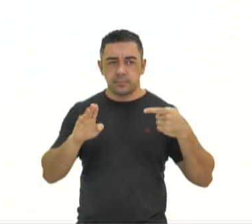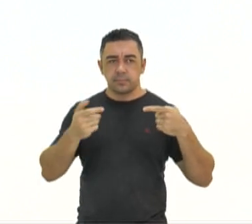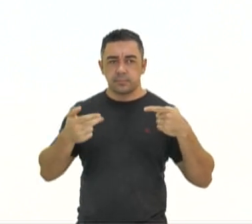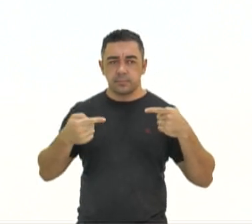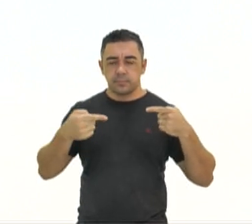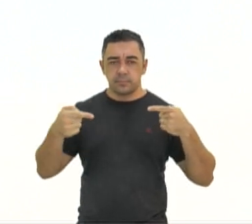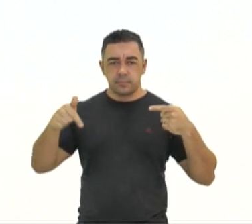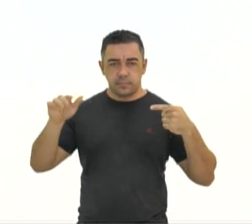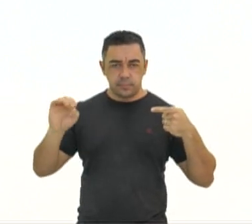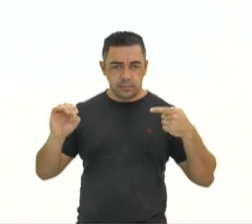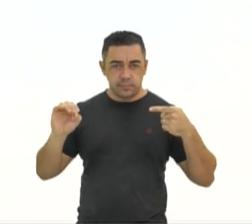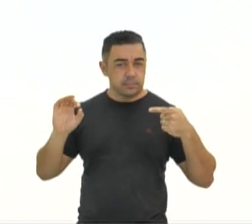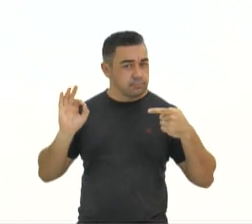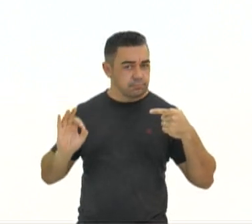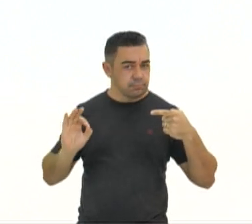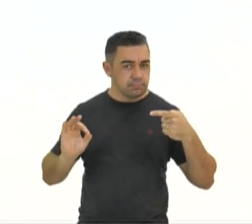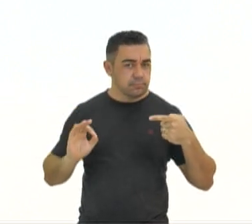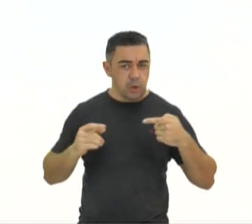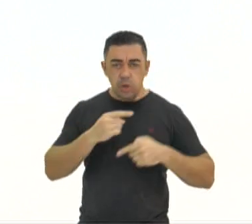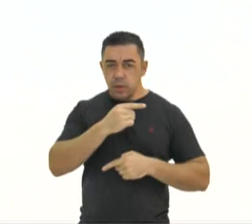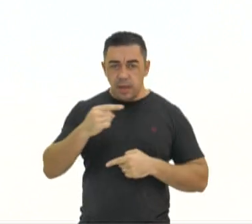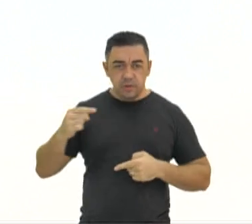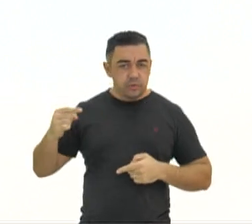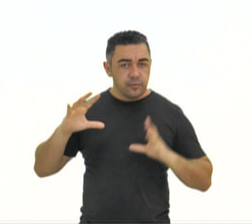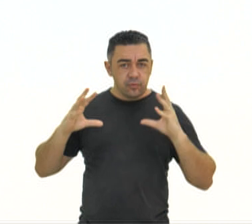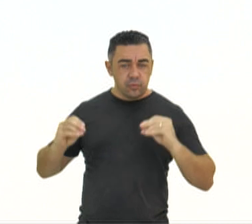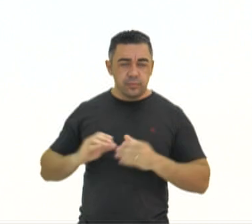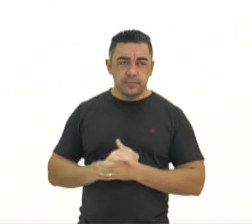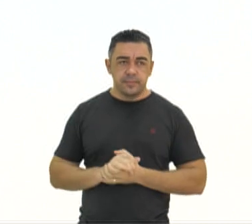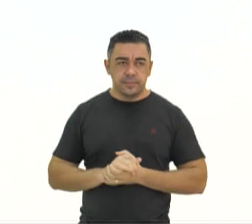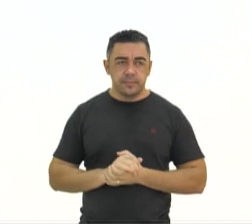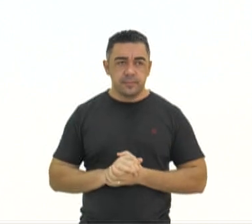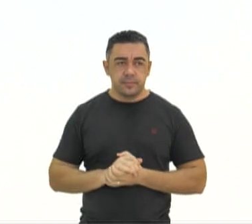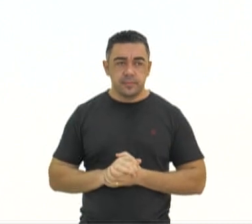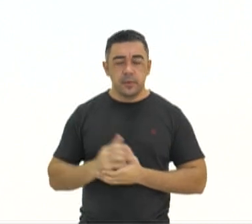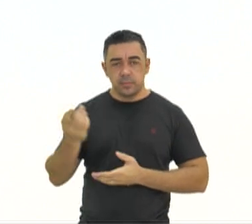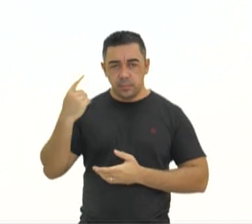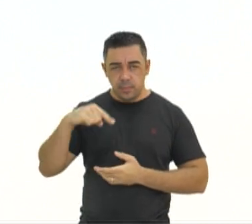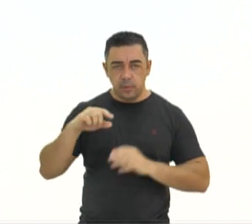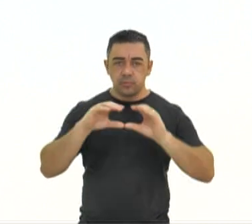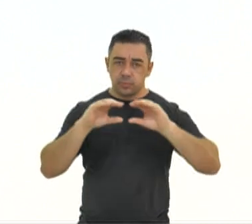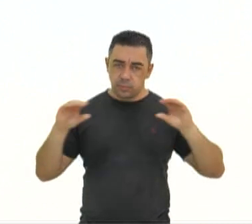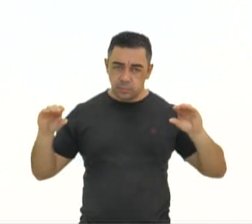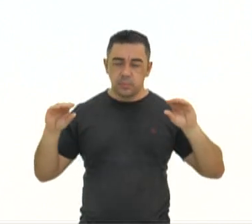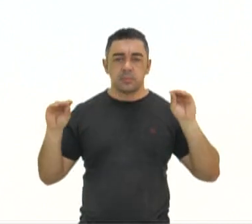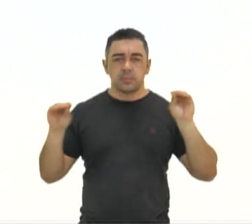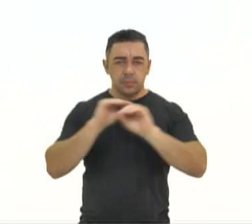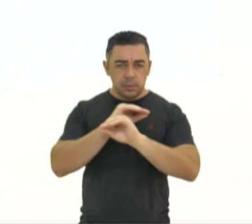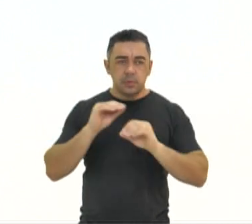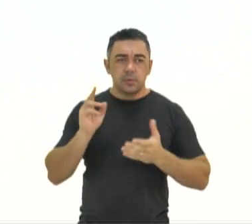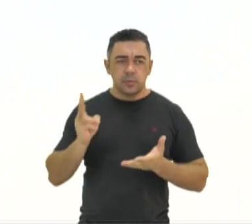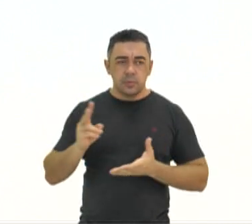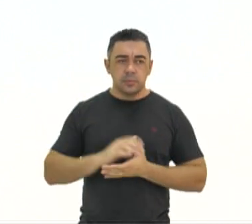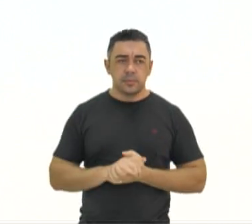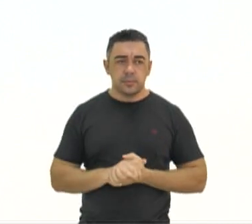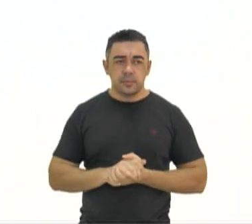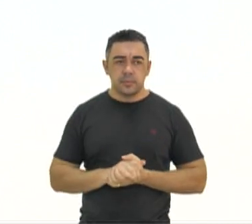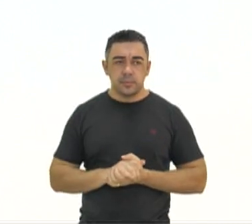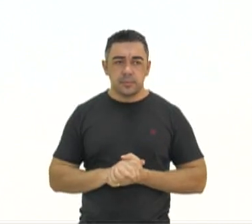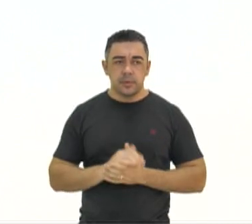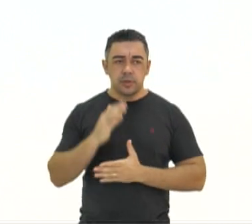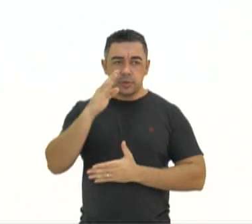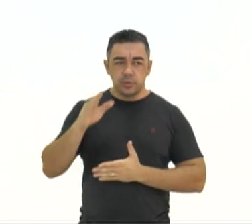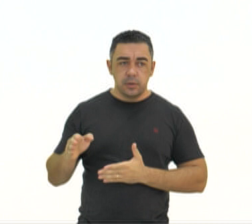menos 70. Toda a equação ficou negativa. Repeti a minha segunda equação e realizo a soma, eliminando